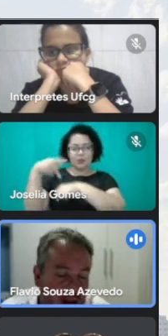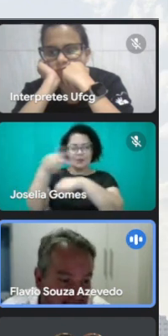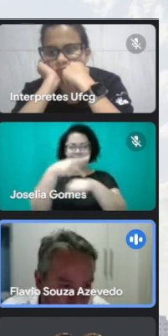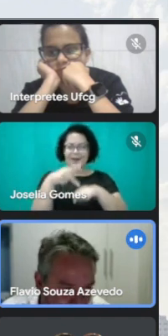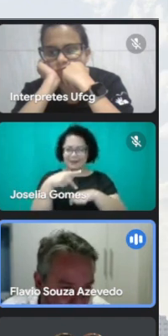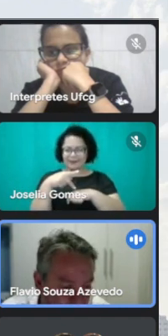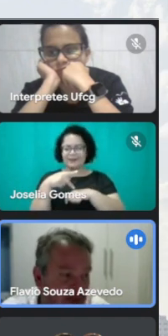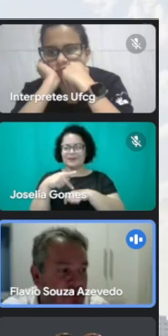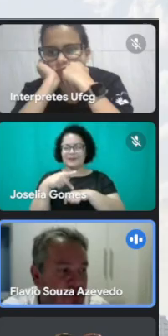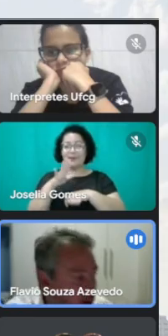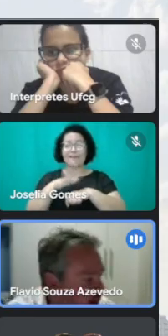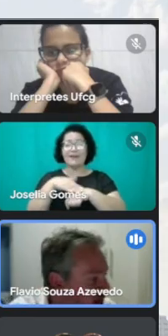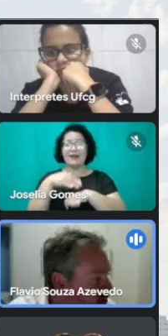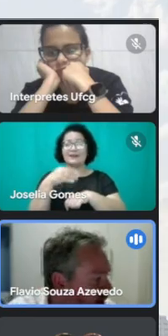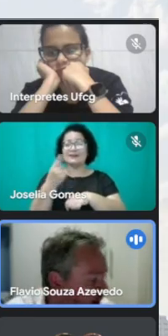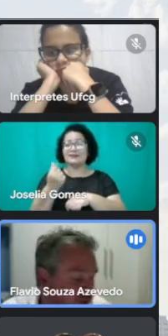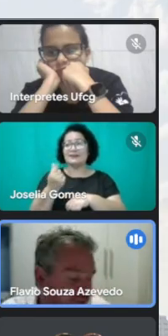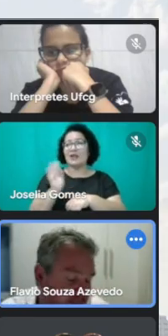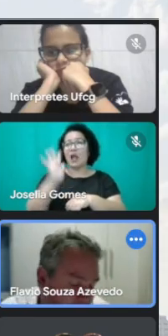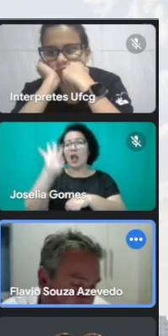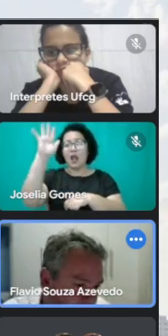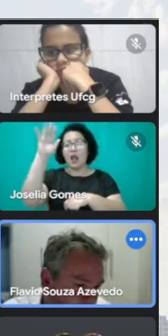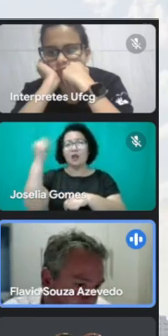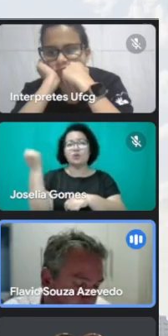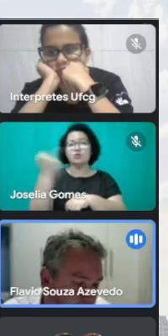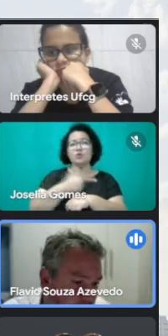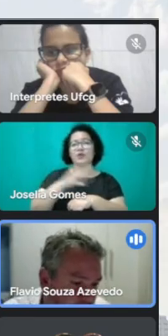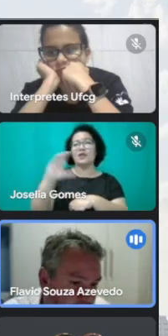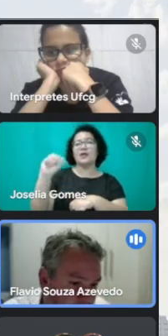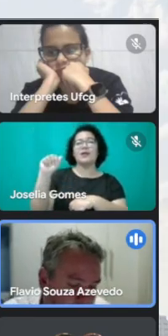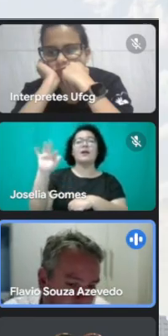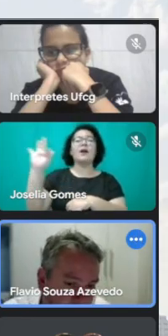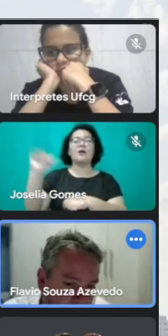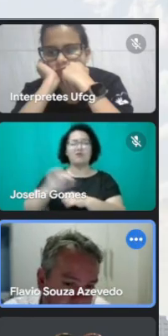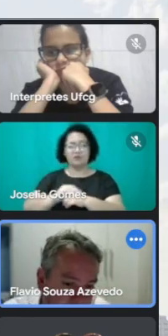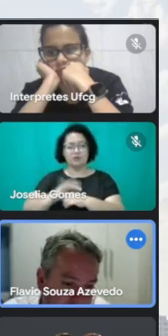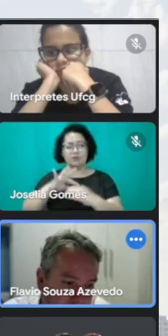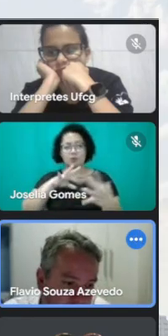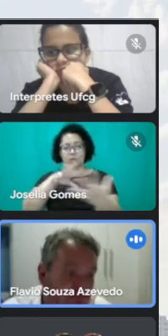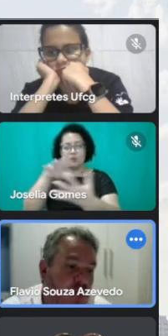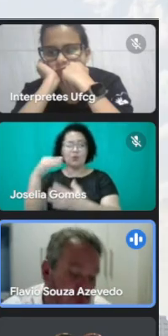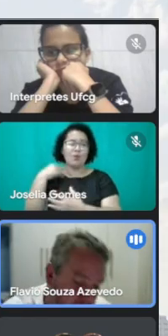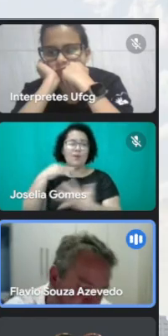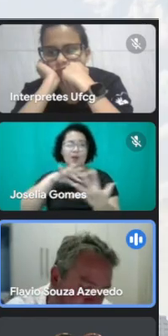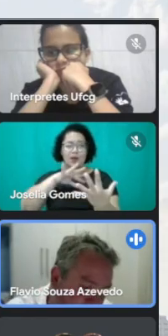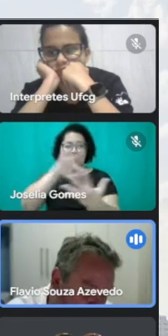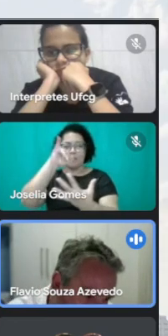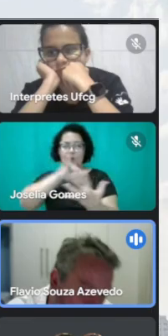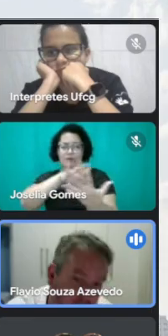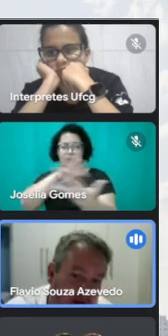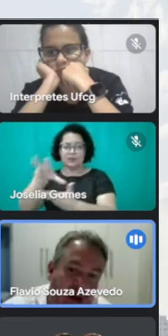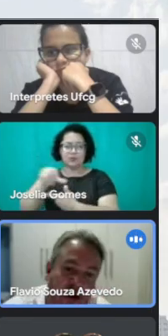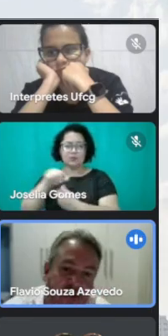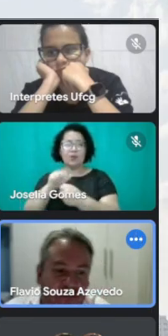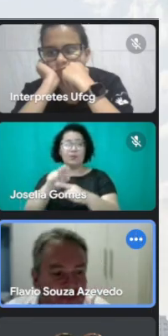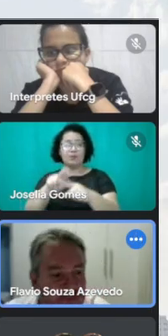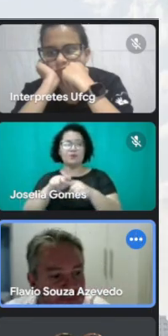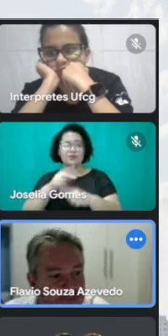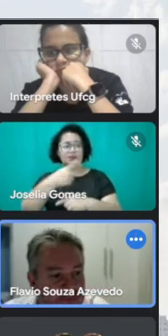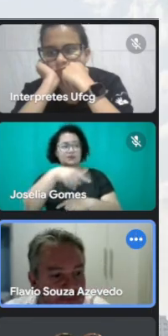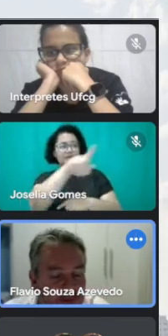ambiente é mais caro do que você pegar de uma CAF, de um banco internacional. É por isso que eles procuraram a